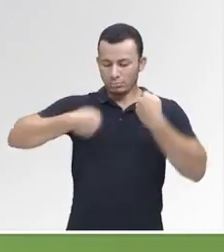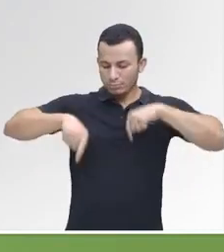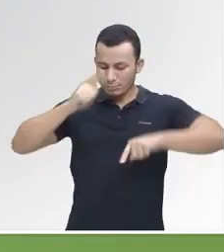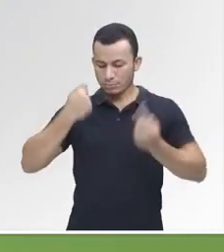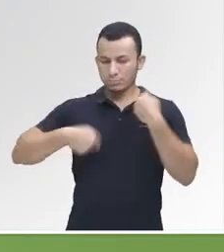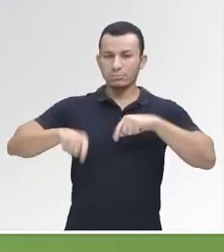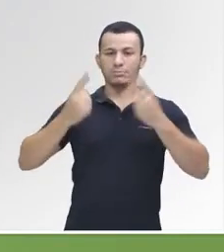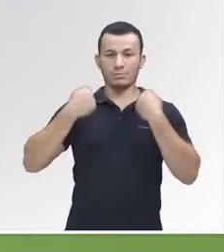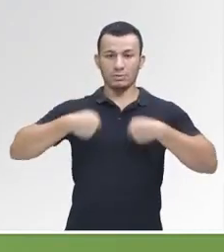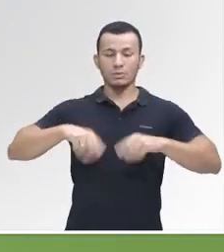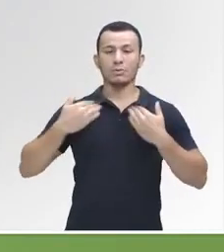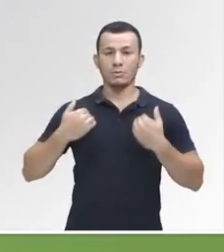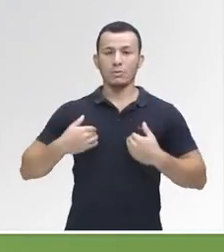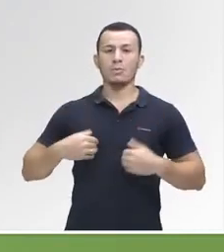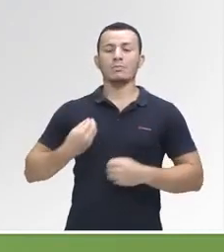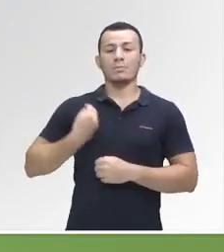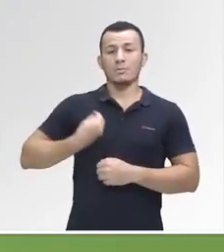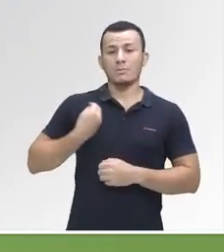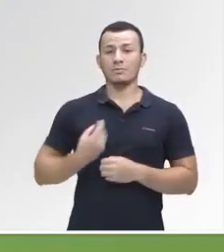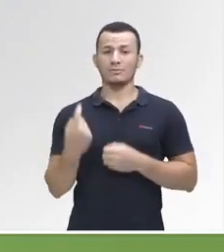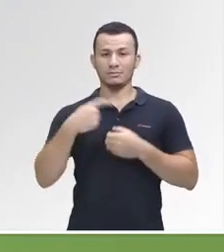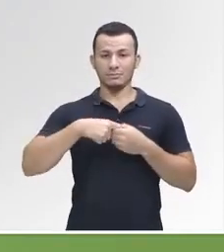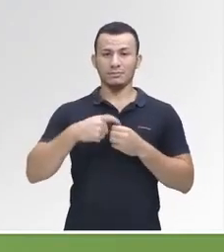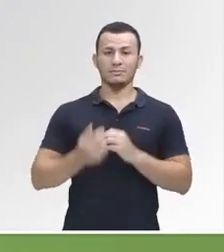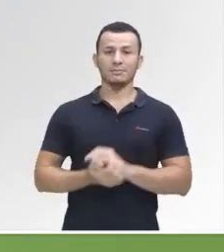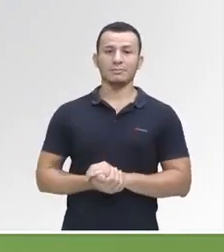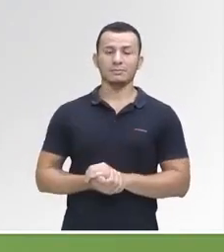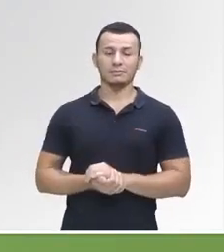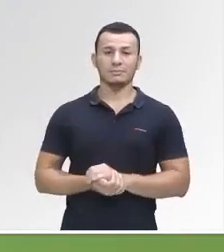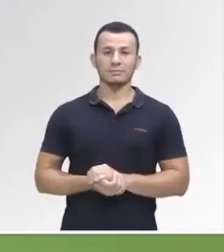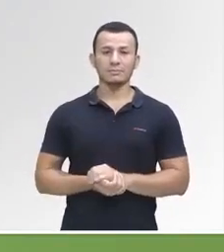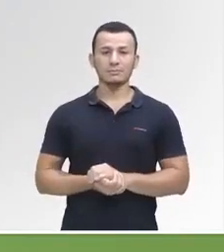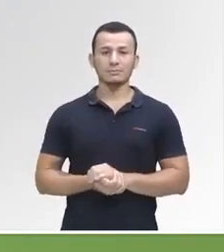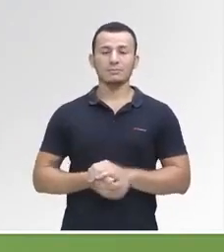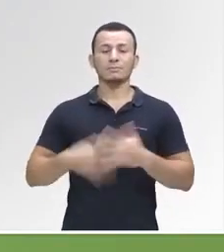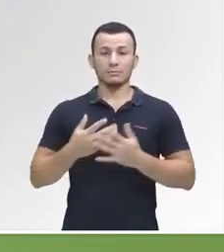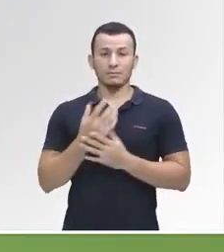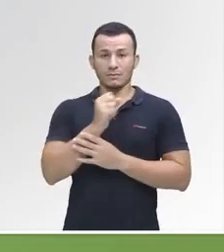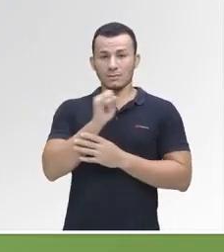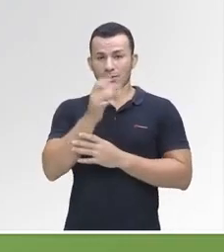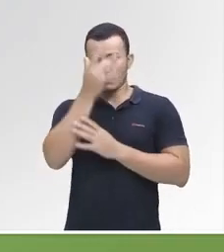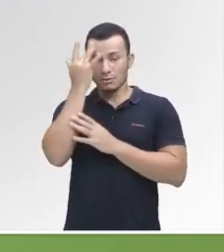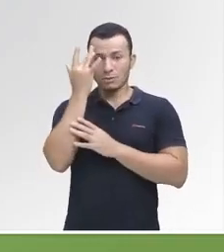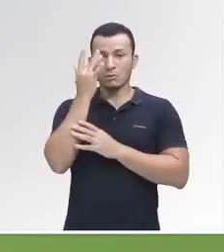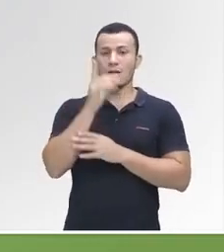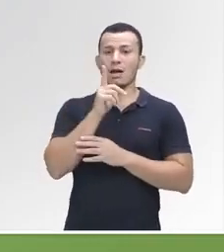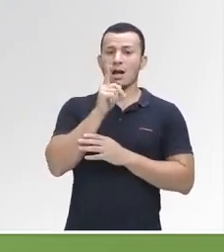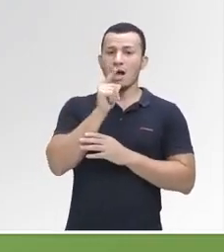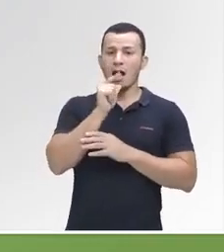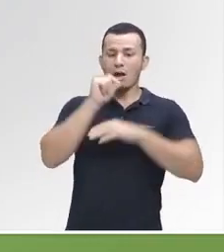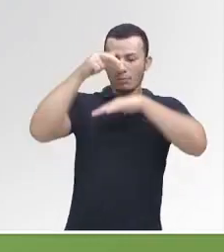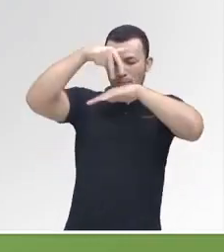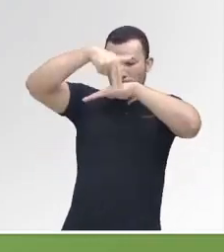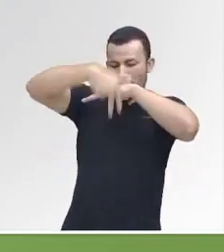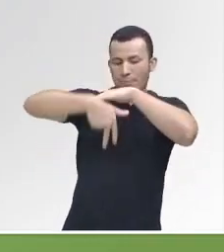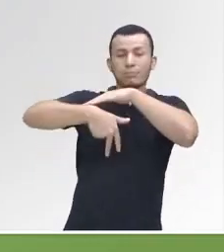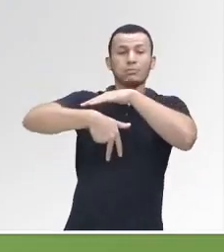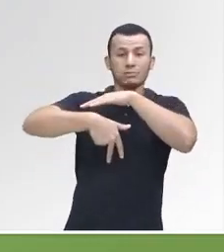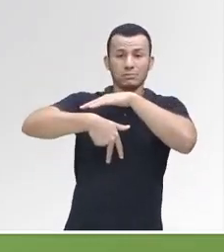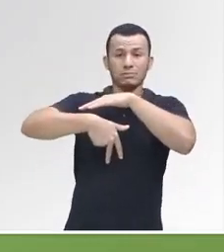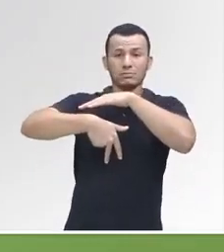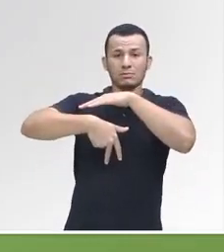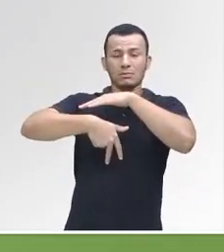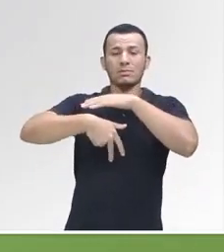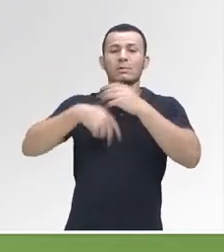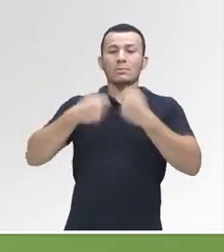as chances de sobrevivência. Muito bem, então no afogamento é necessário que sejam tomadas precauções